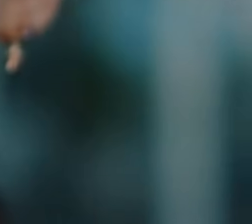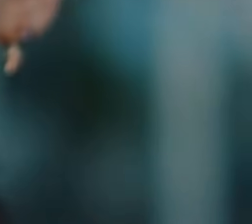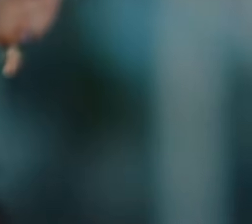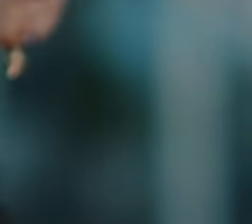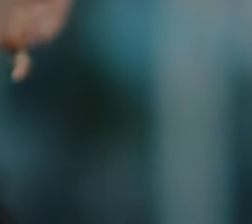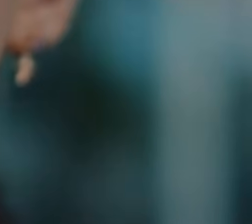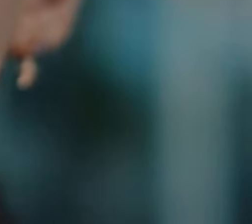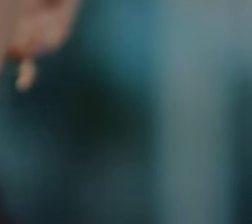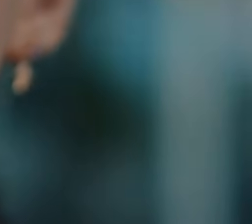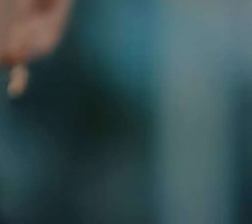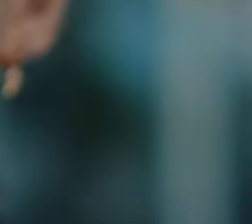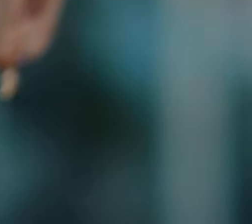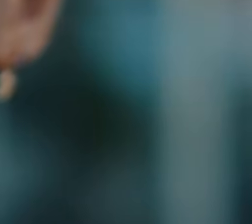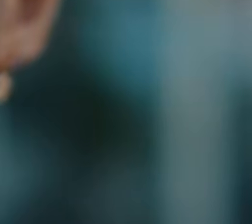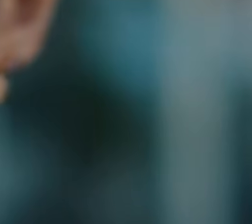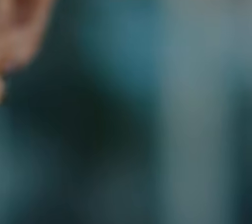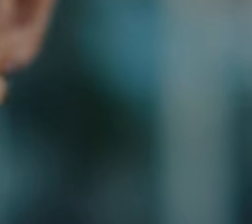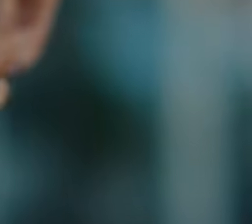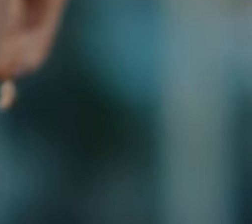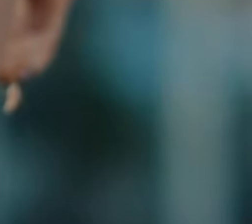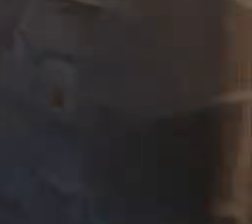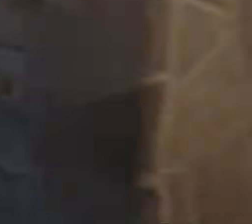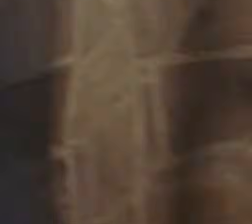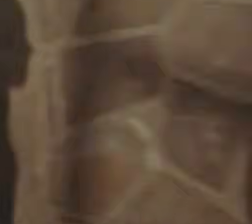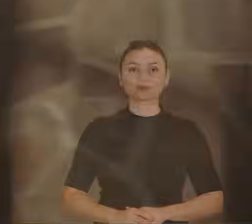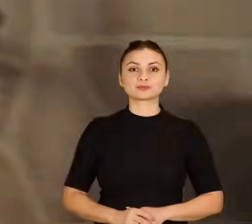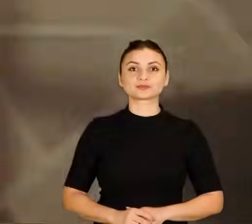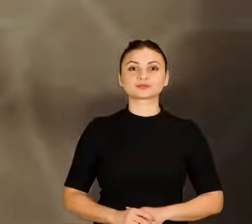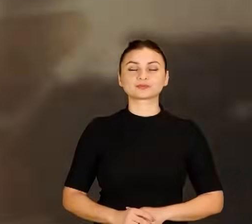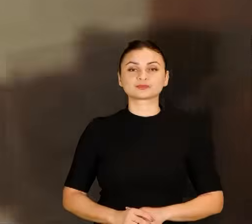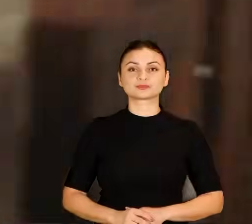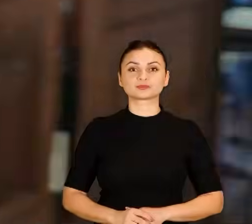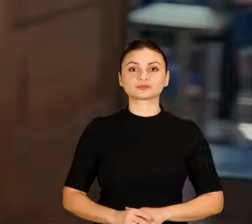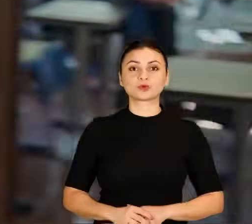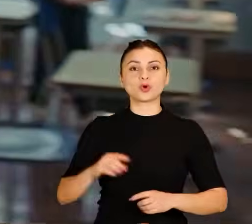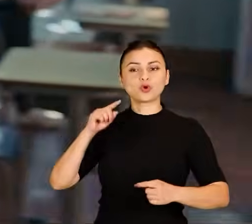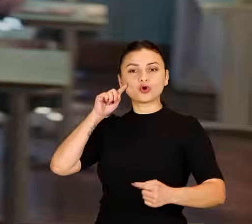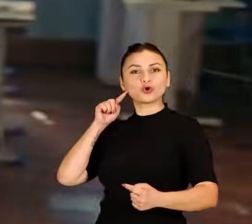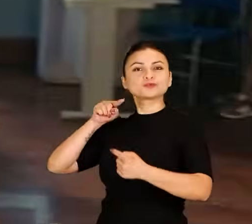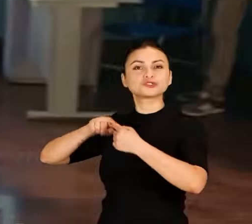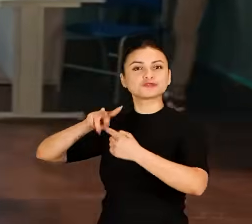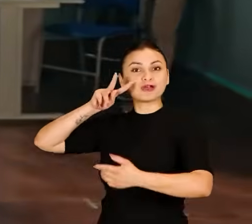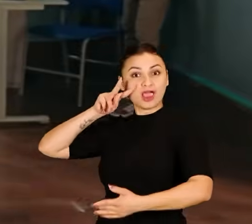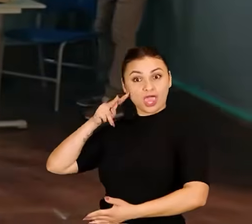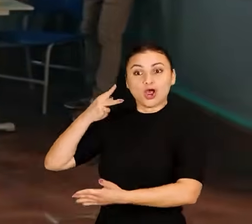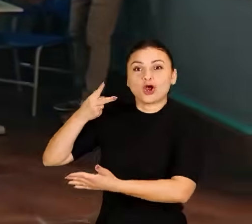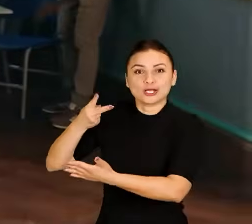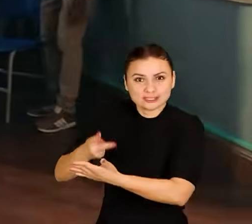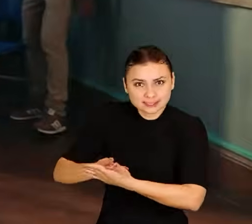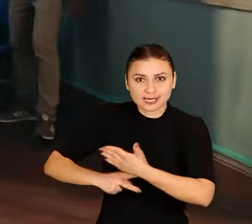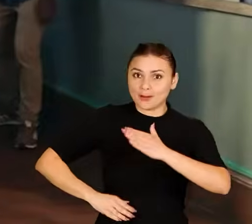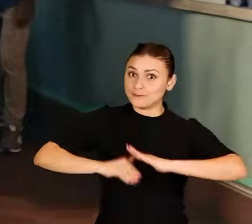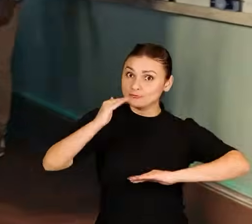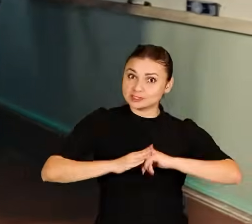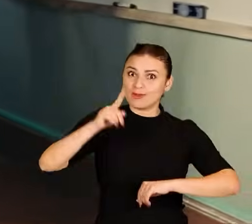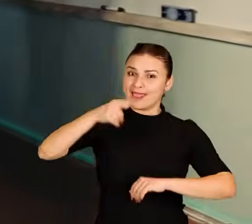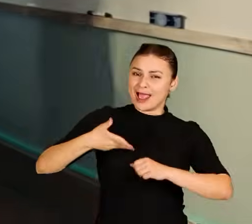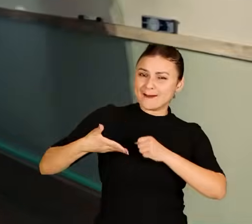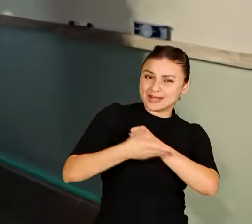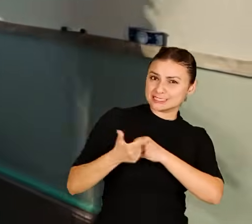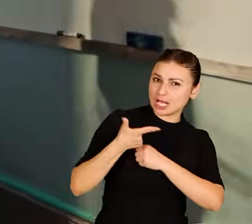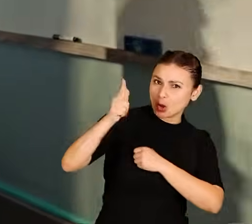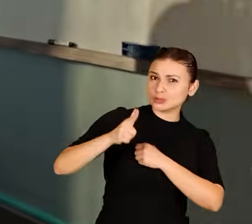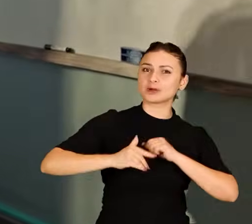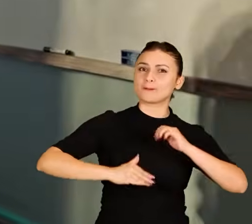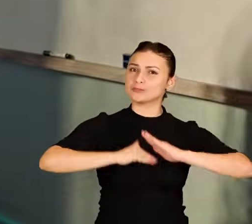Governo do Estado de São Paulo. São Paulo são todos. Para reconhecer a profissão que é a base de todas as outras,